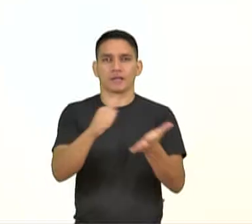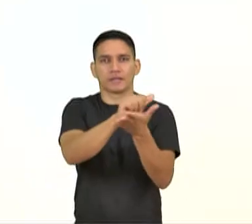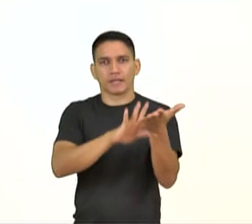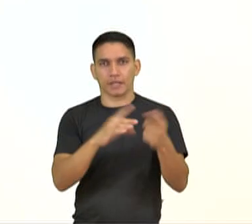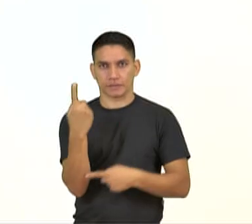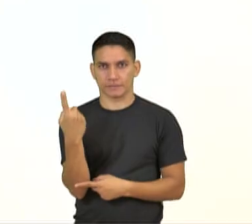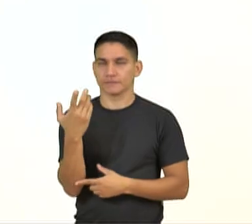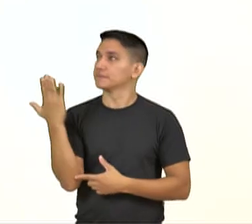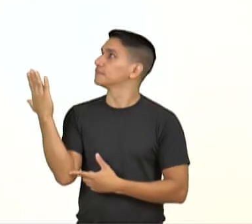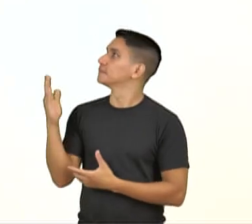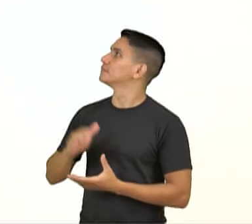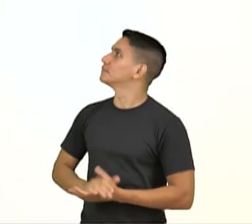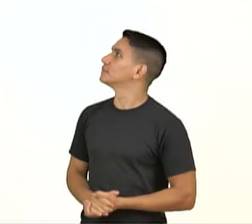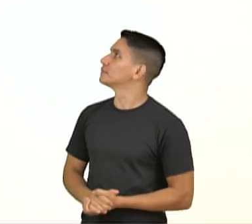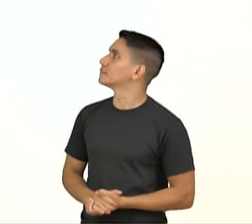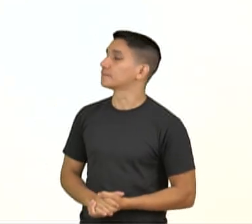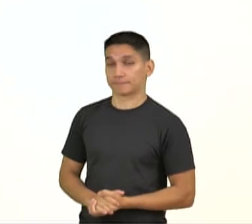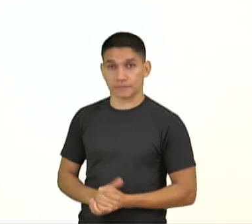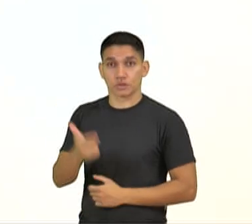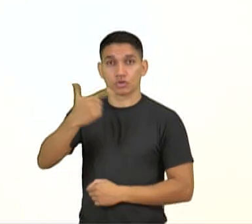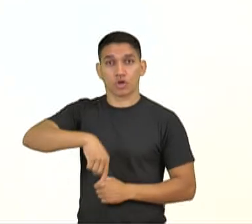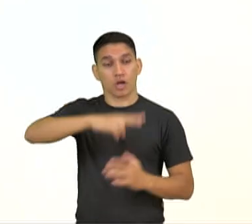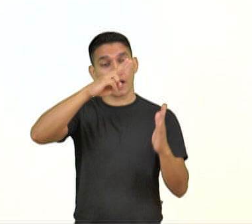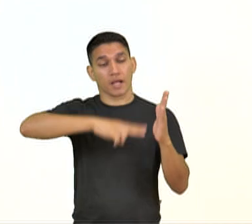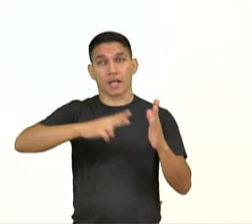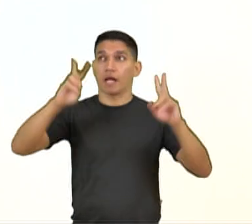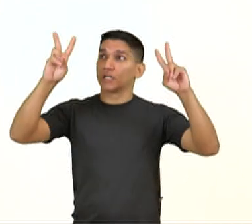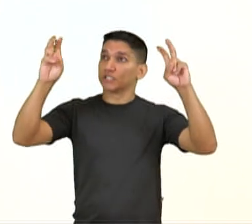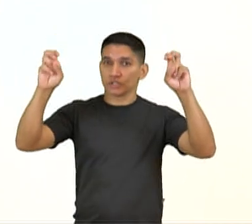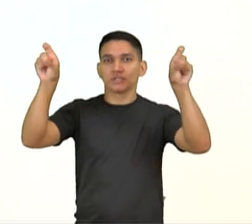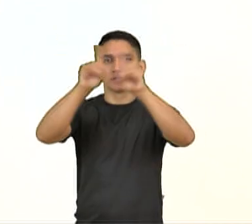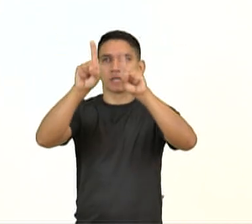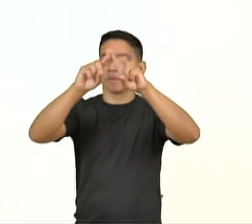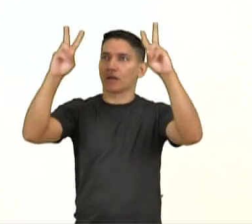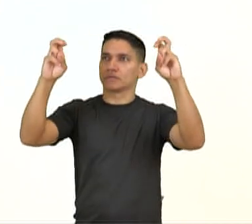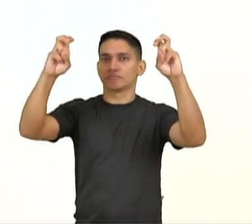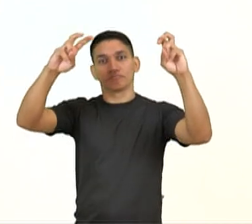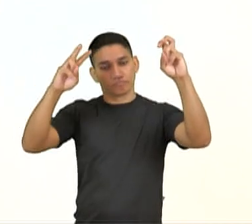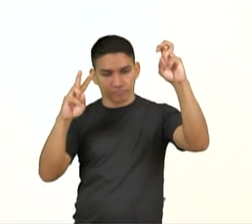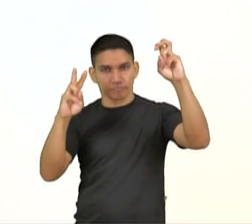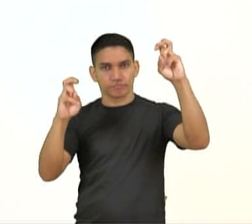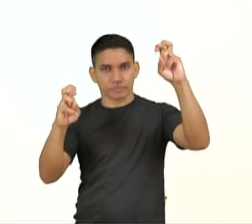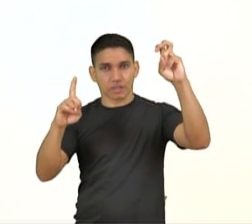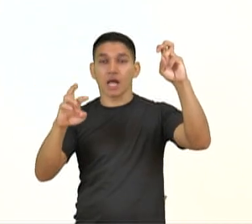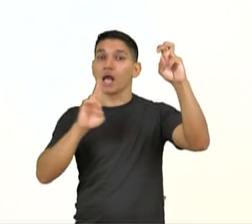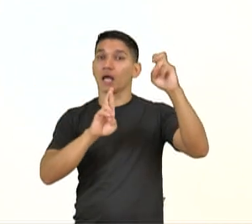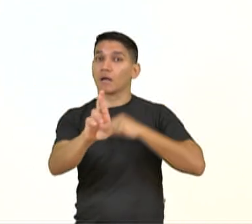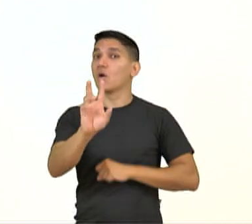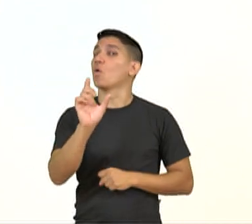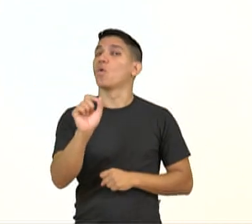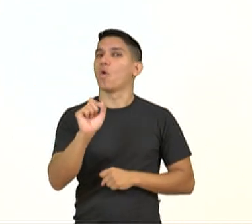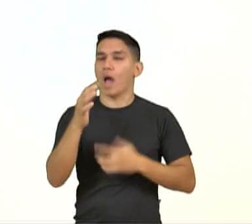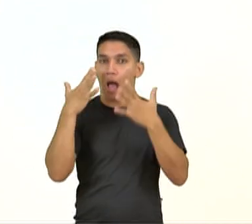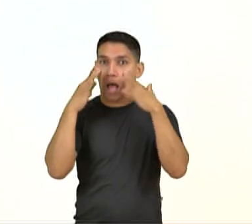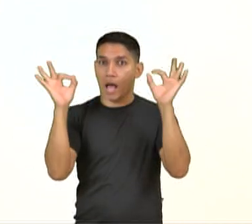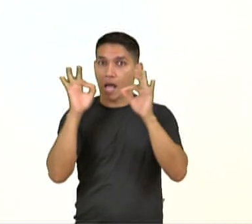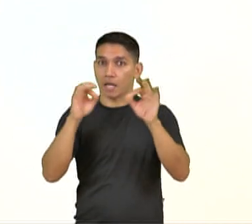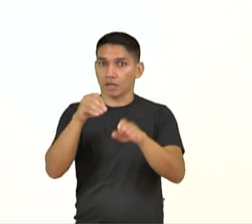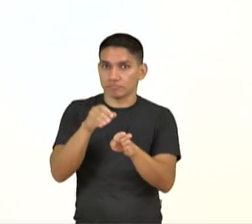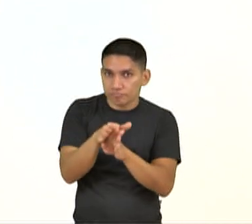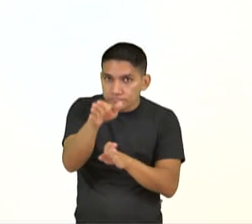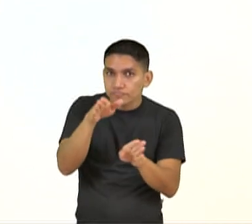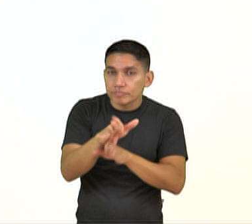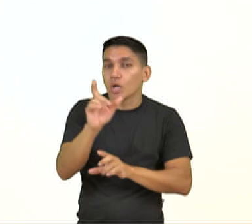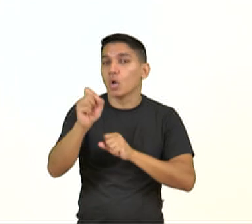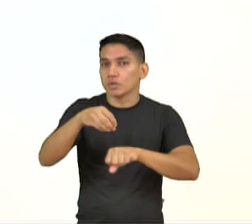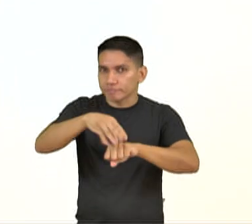1. Releia o título e o subtítulo da notícia e responda. Então, preste bastante atenção agora às orientações que você